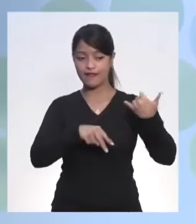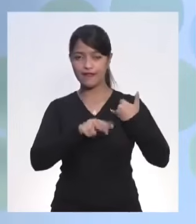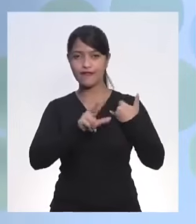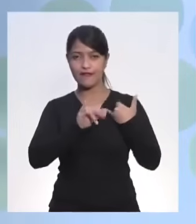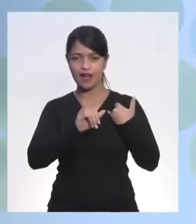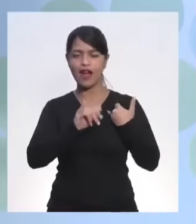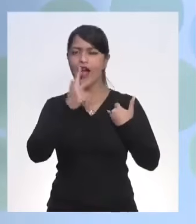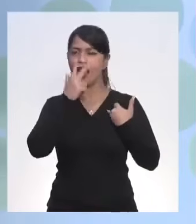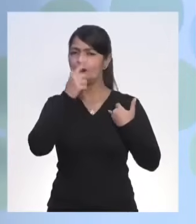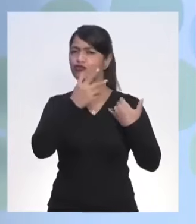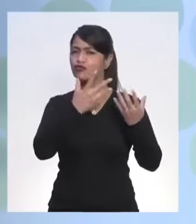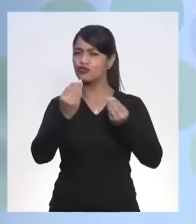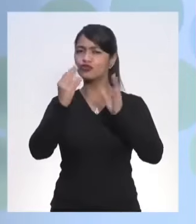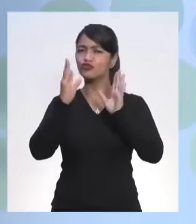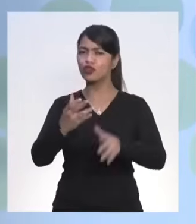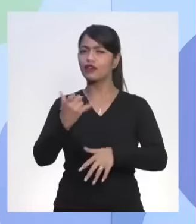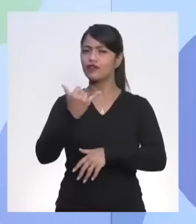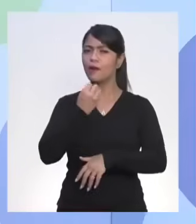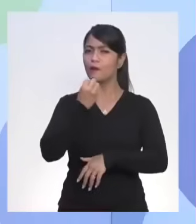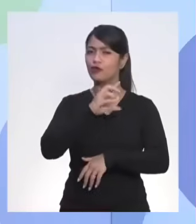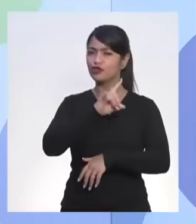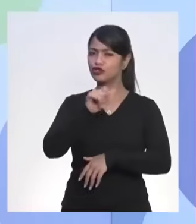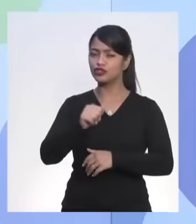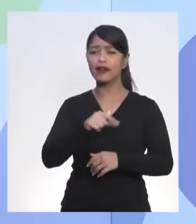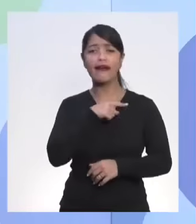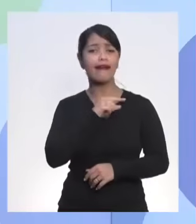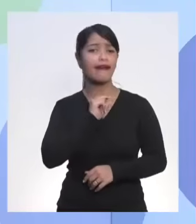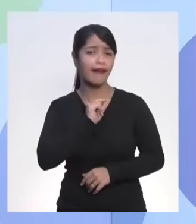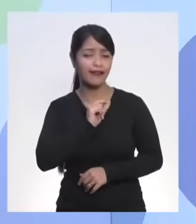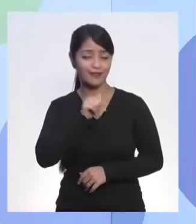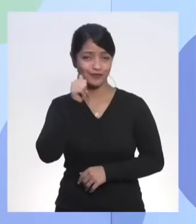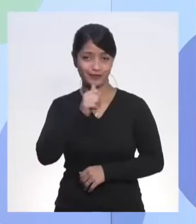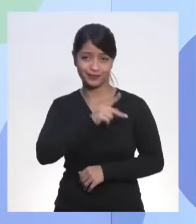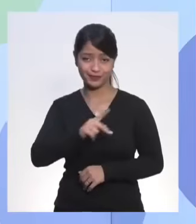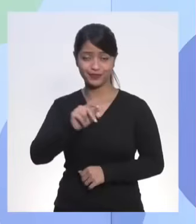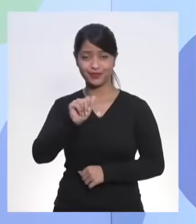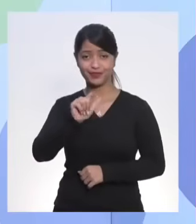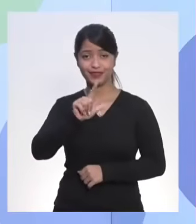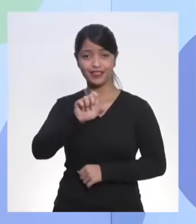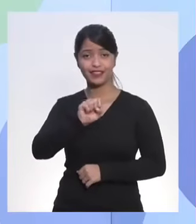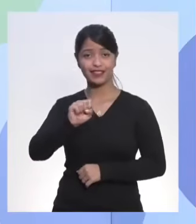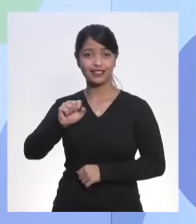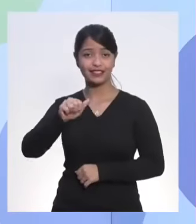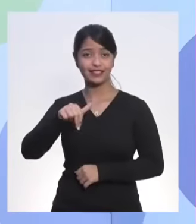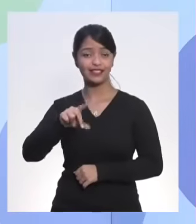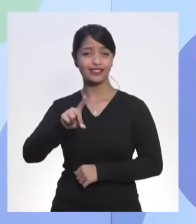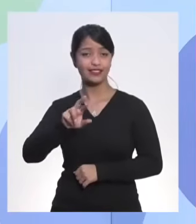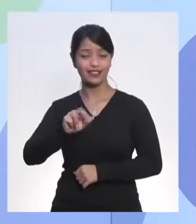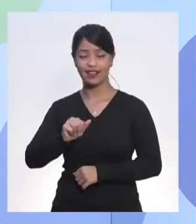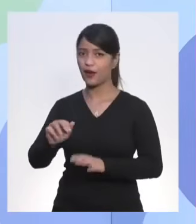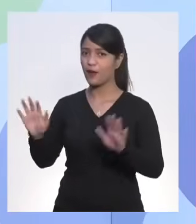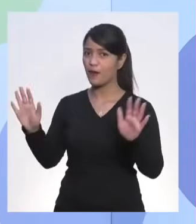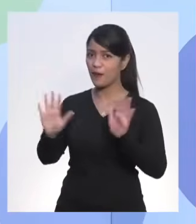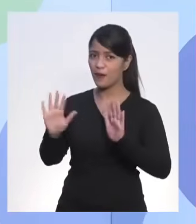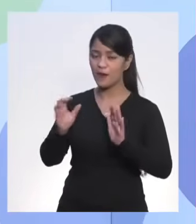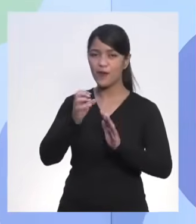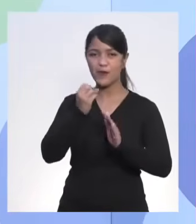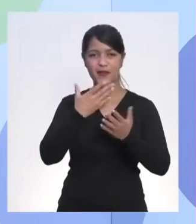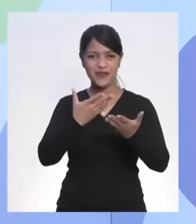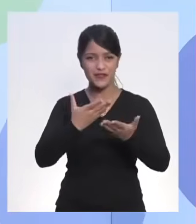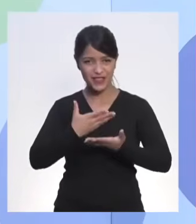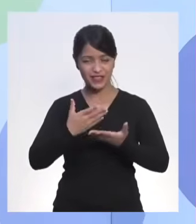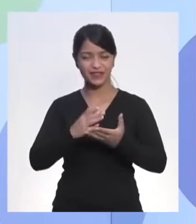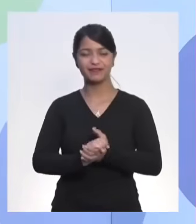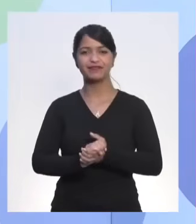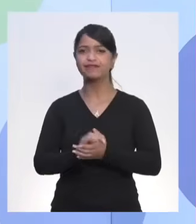dia, professora Alessandra. Bom dia, pessoal. Bem-vindos a essa aula. É verdade, Jonas, tem um monte de